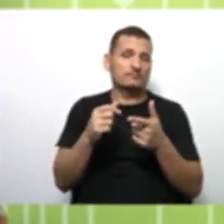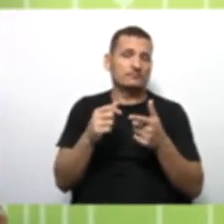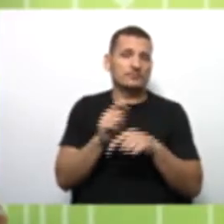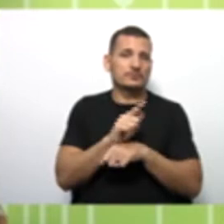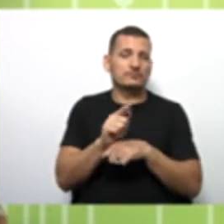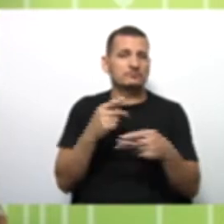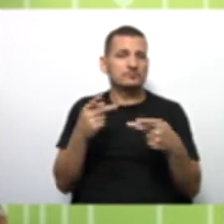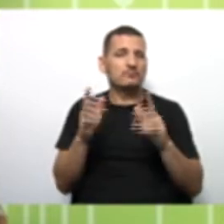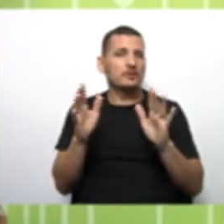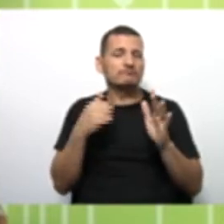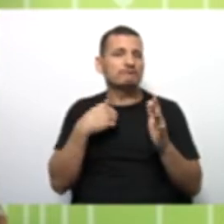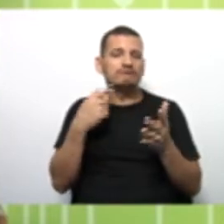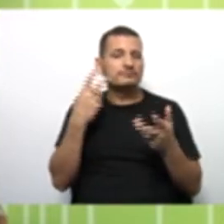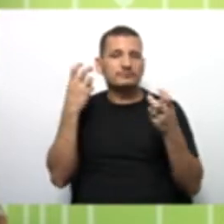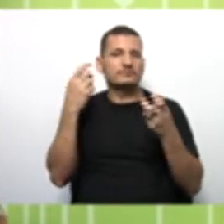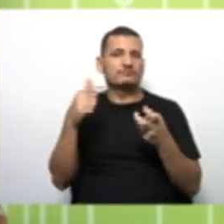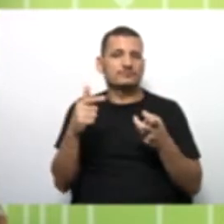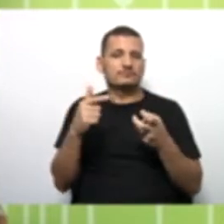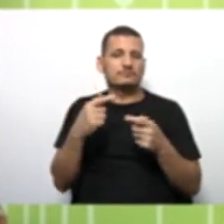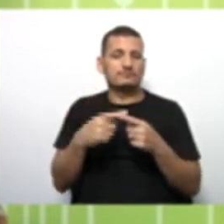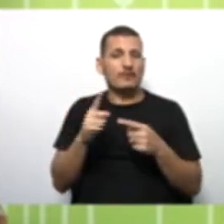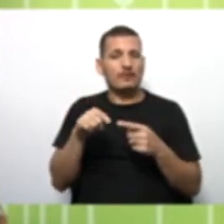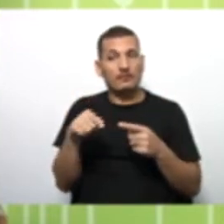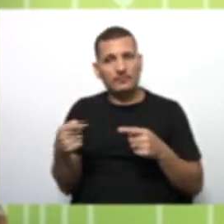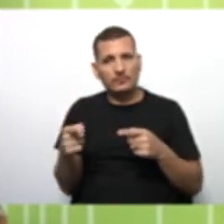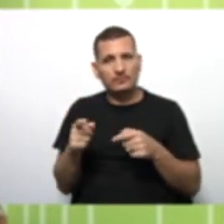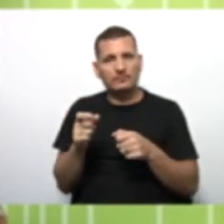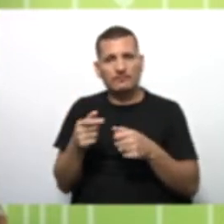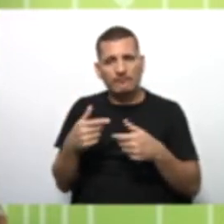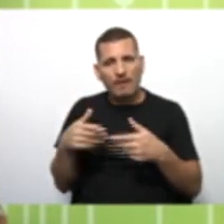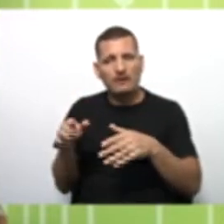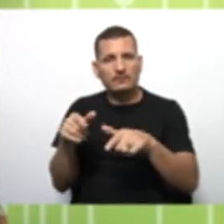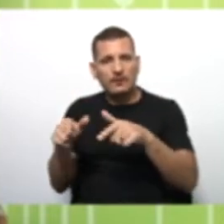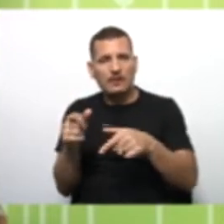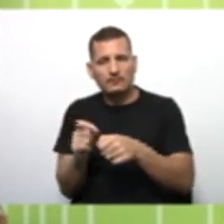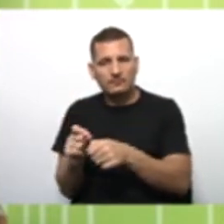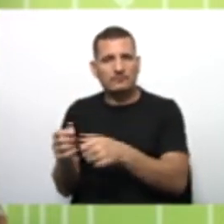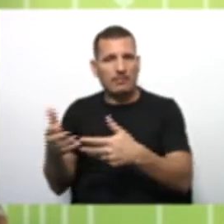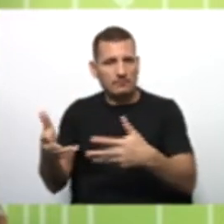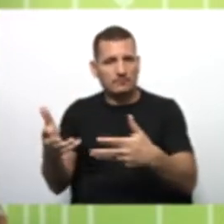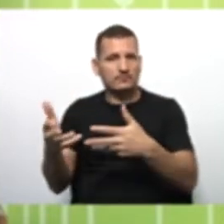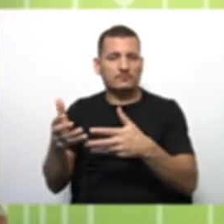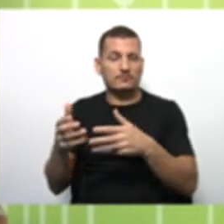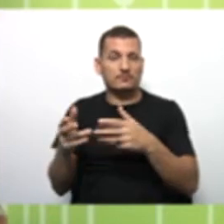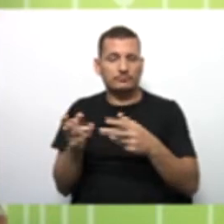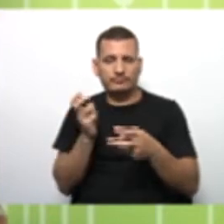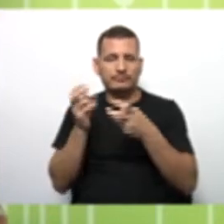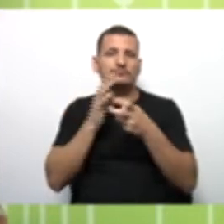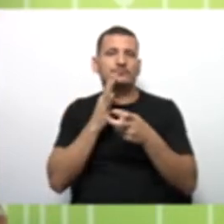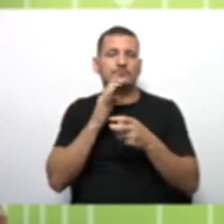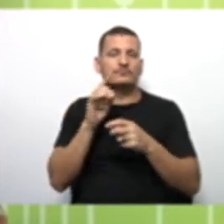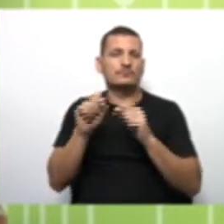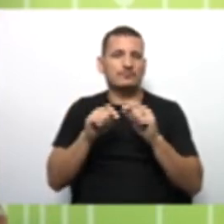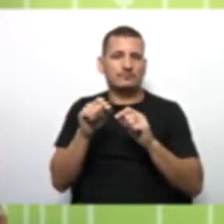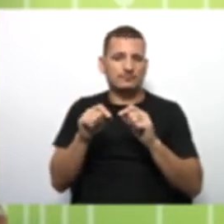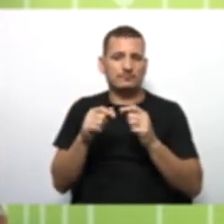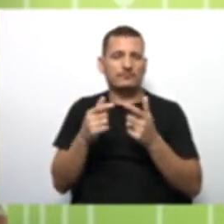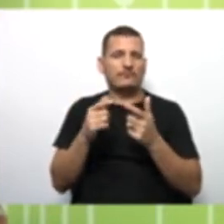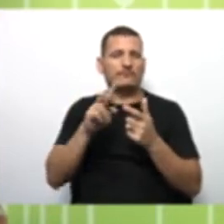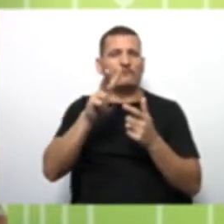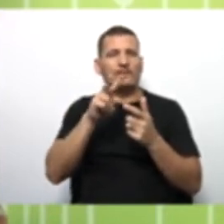que deter conhecimentos específicos em relação às metodologias. Às vezes a gente faz atividades aqui no nosso dia a